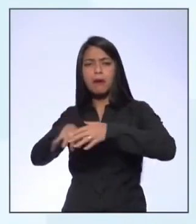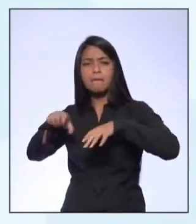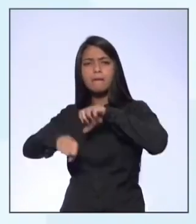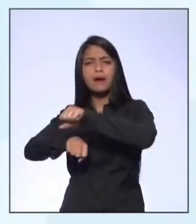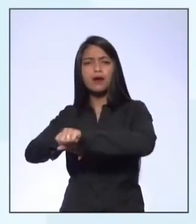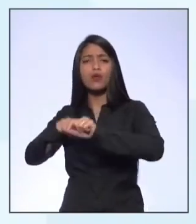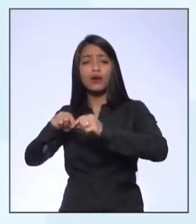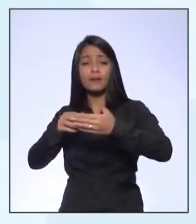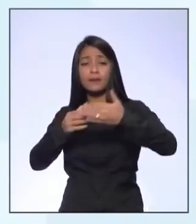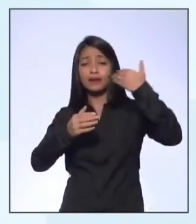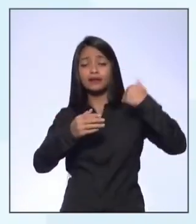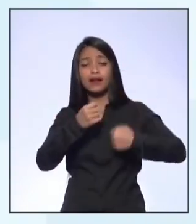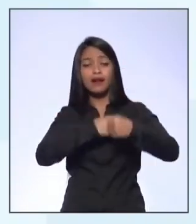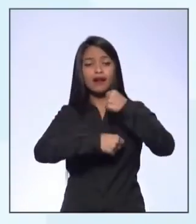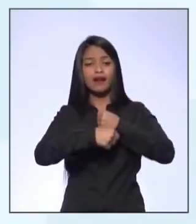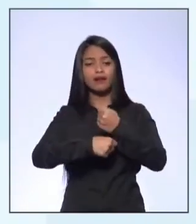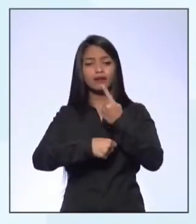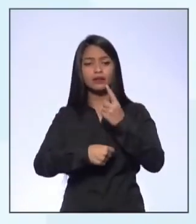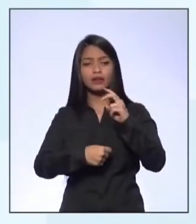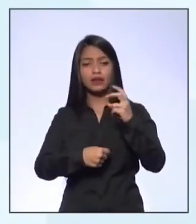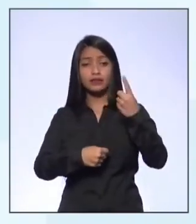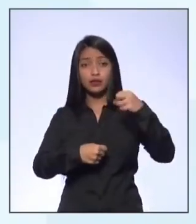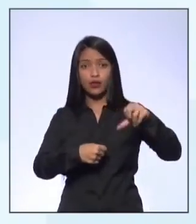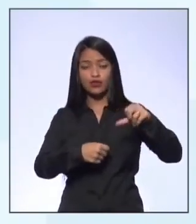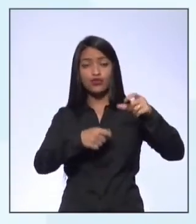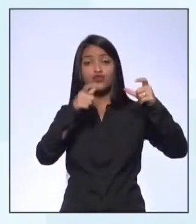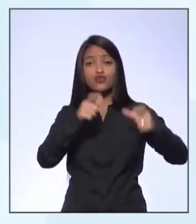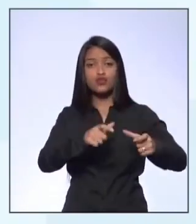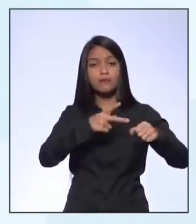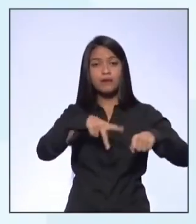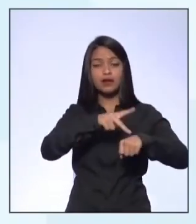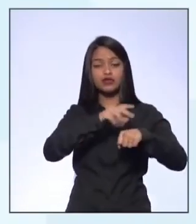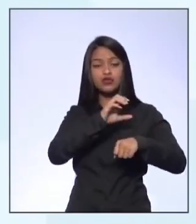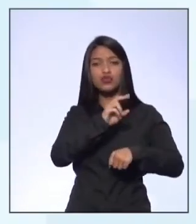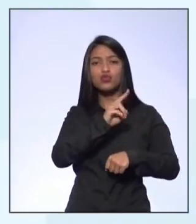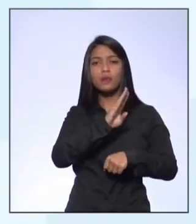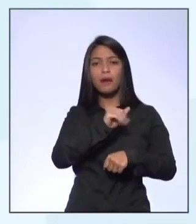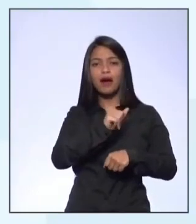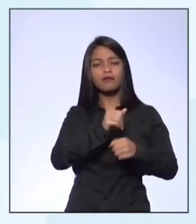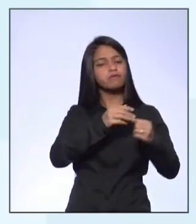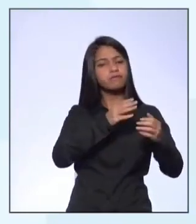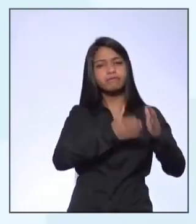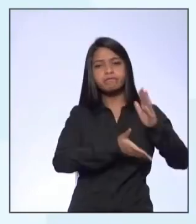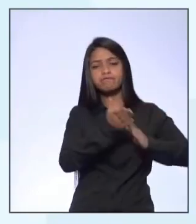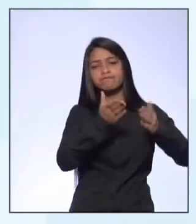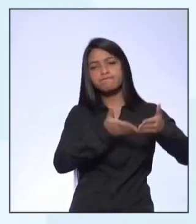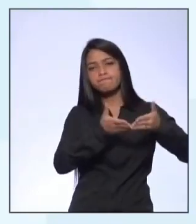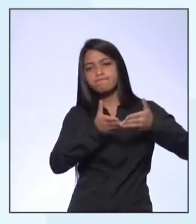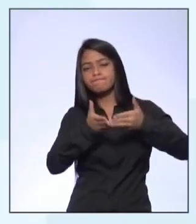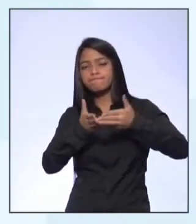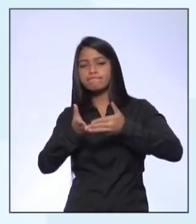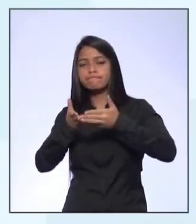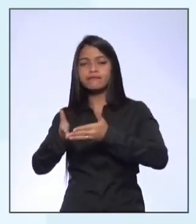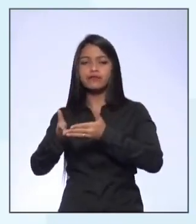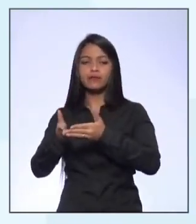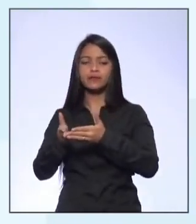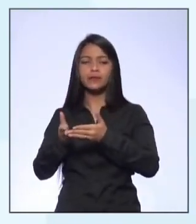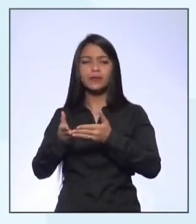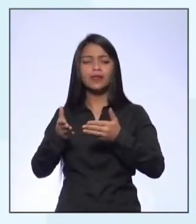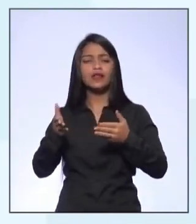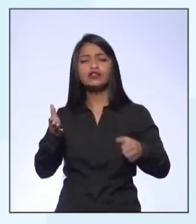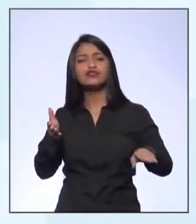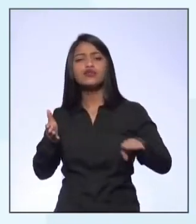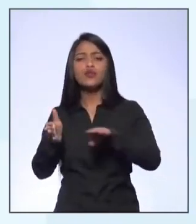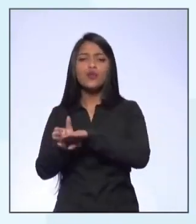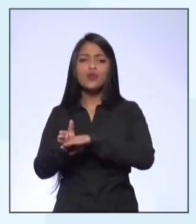no ano de 1519, e adentrando aí os territórios adentro, até